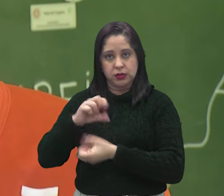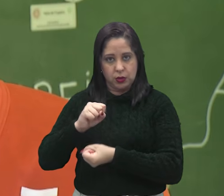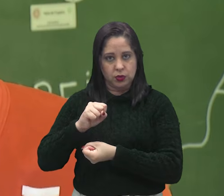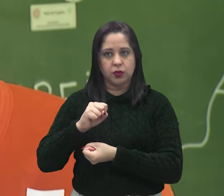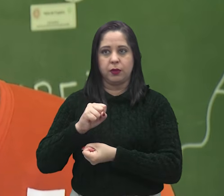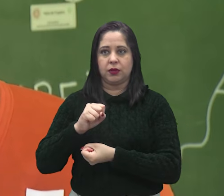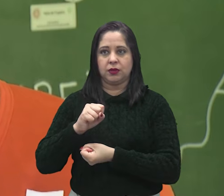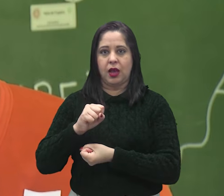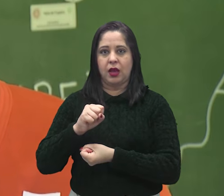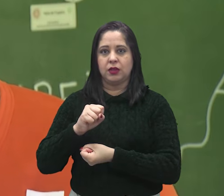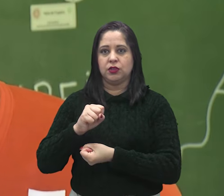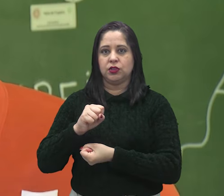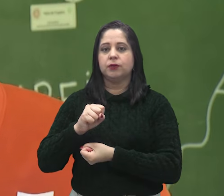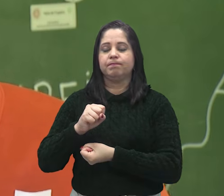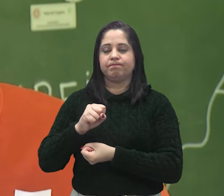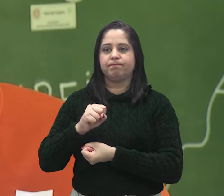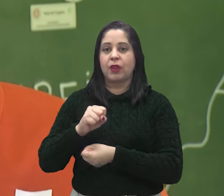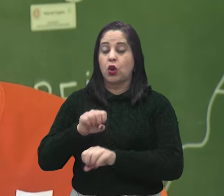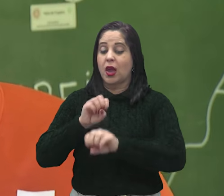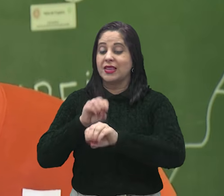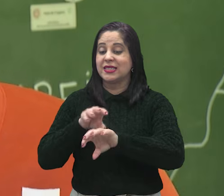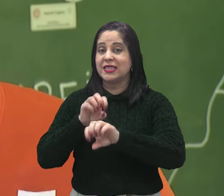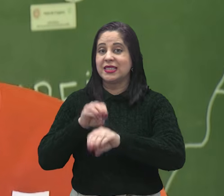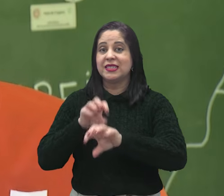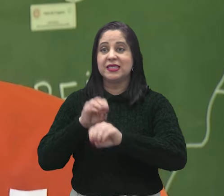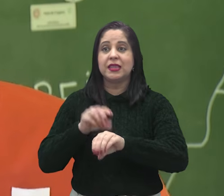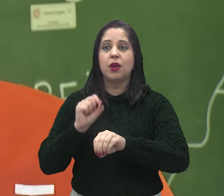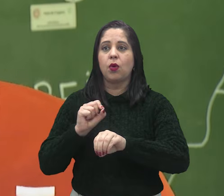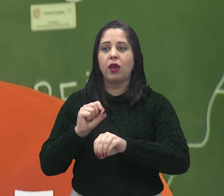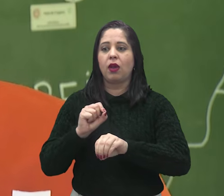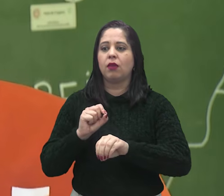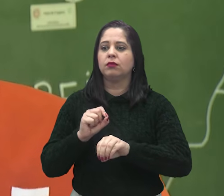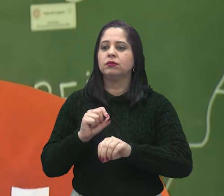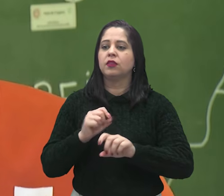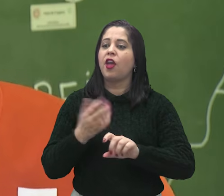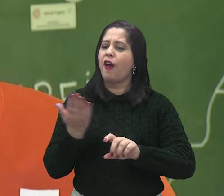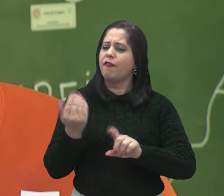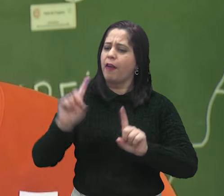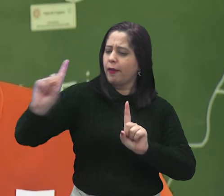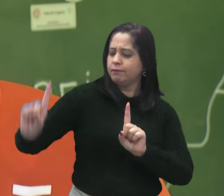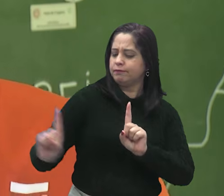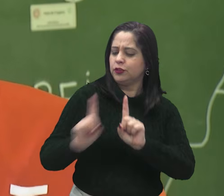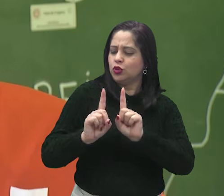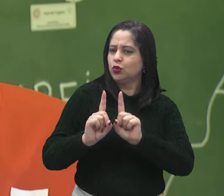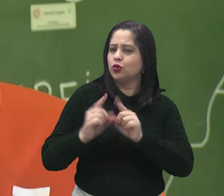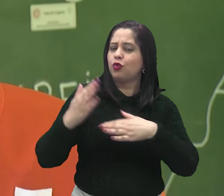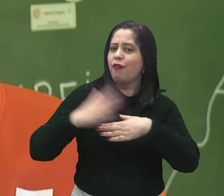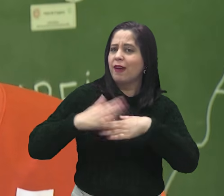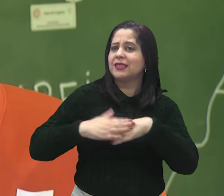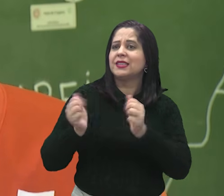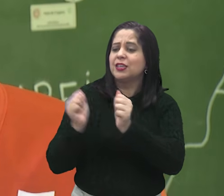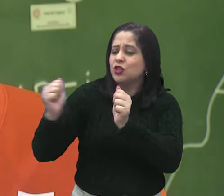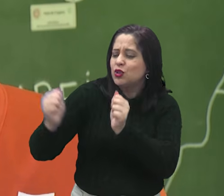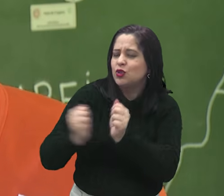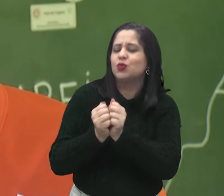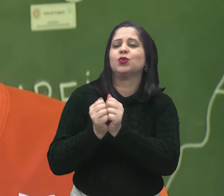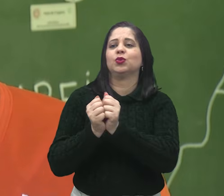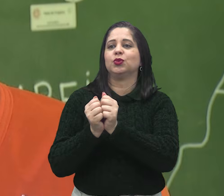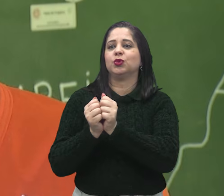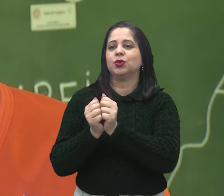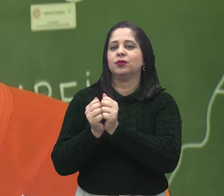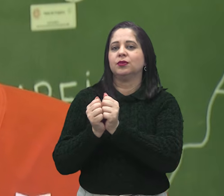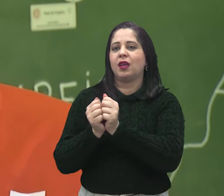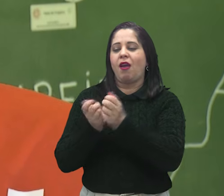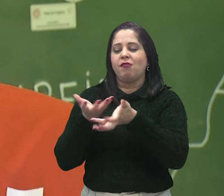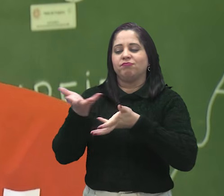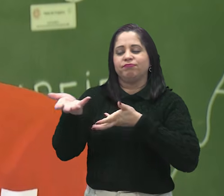né, alguma coisa, alguém, é fazer junto, né? Esse estar junto, fazer junto, transmitir esse conhecimento, não num formato de